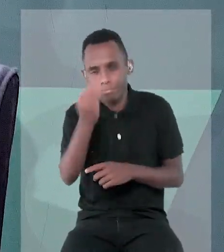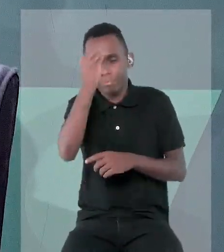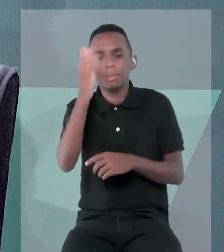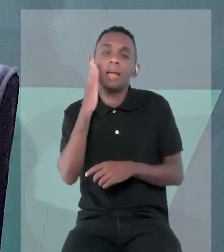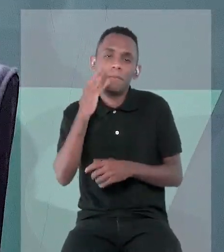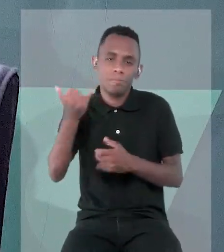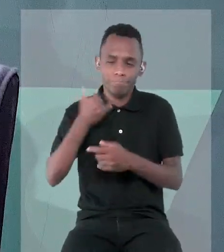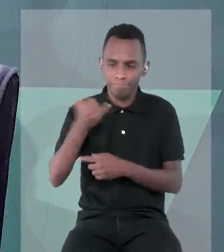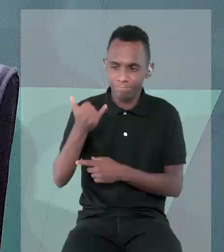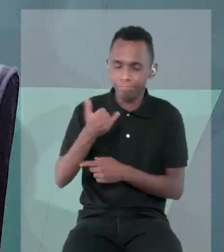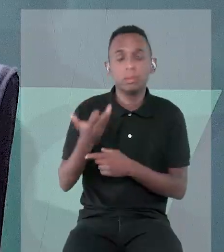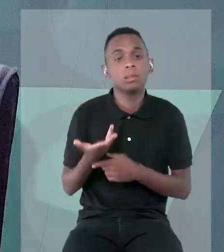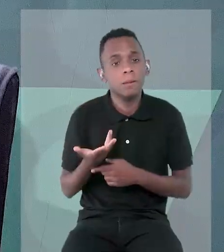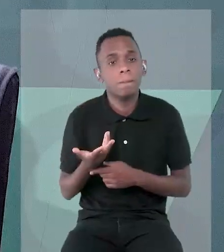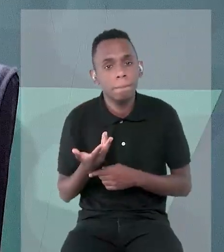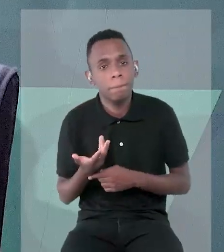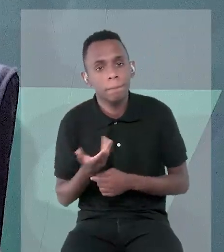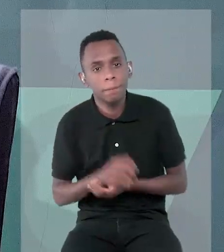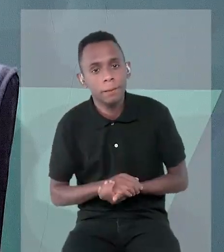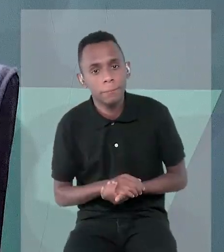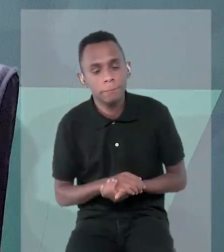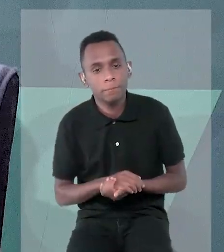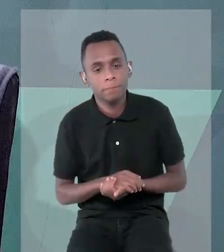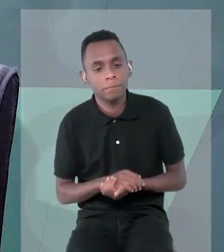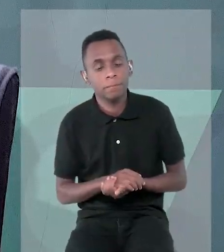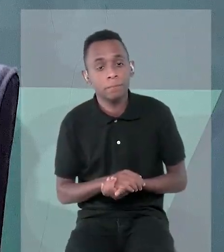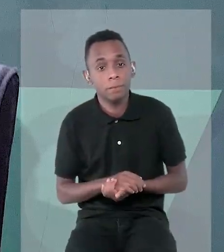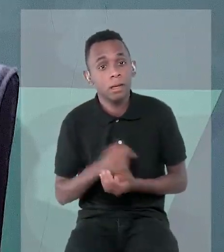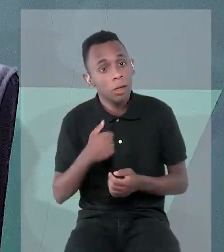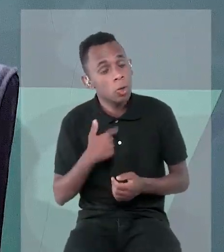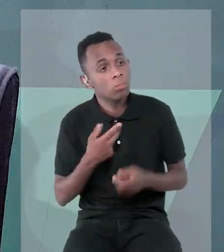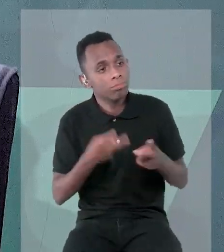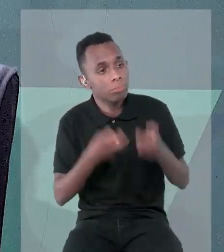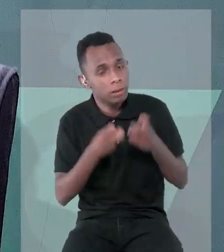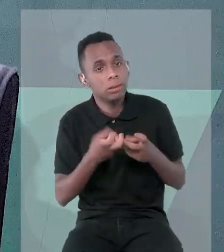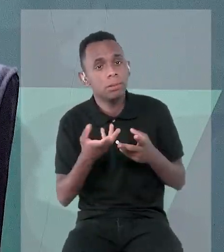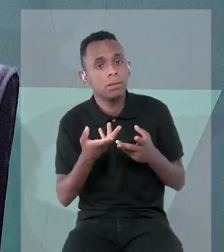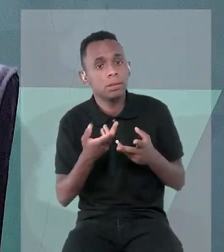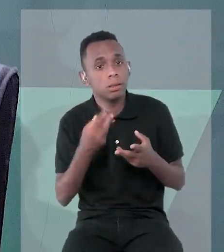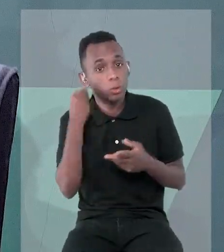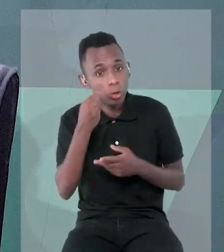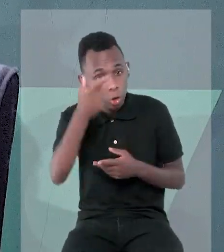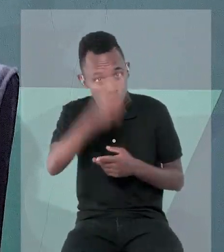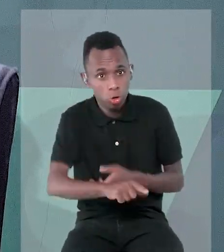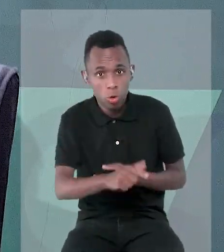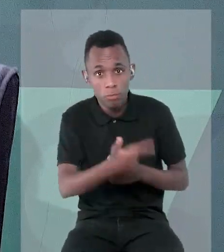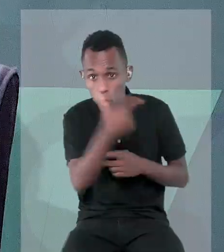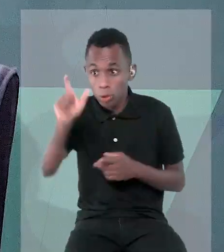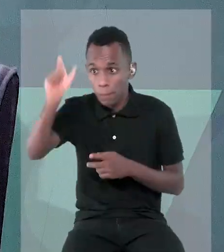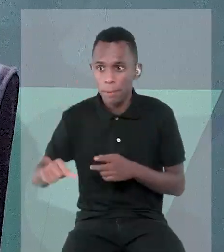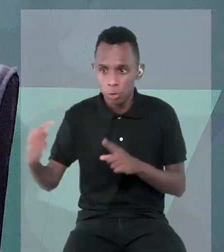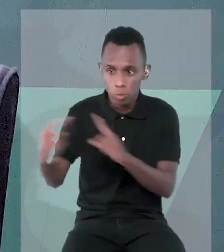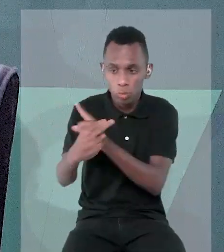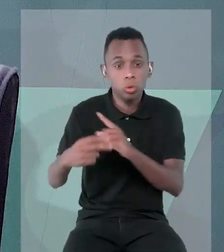e quando eu reouvi essas histórias através do filtro de outra pessoa,